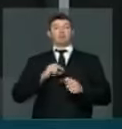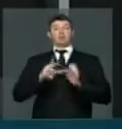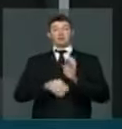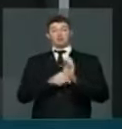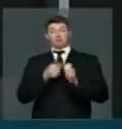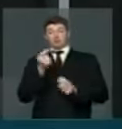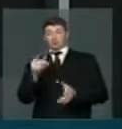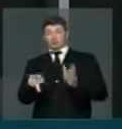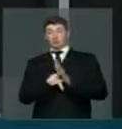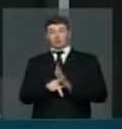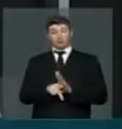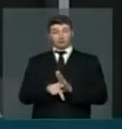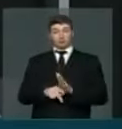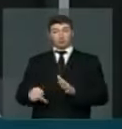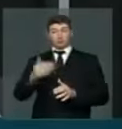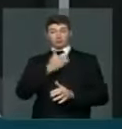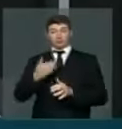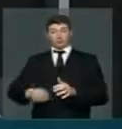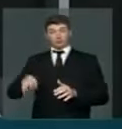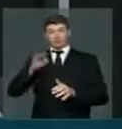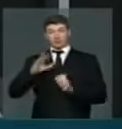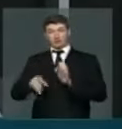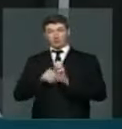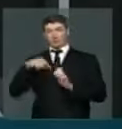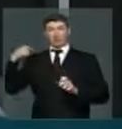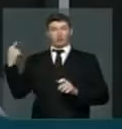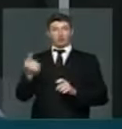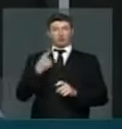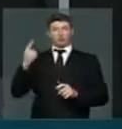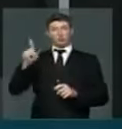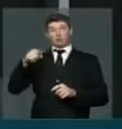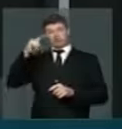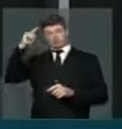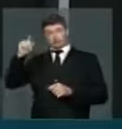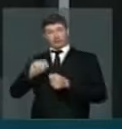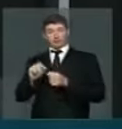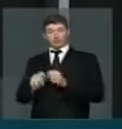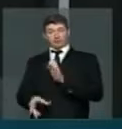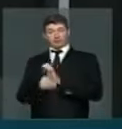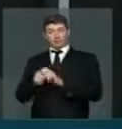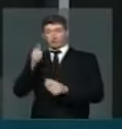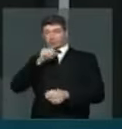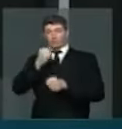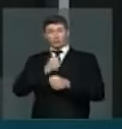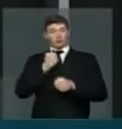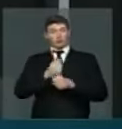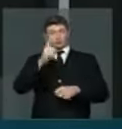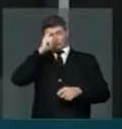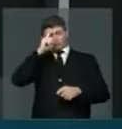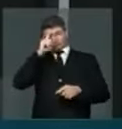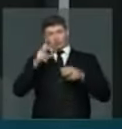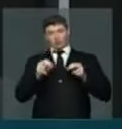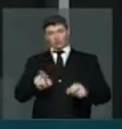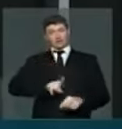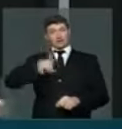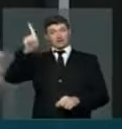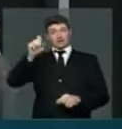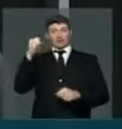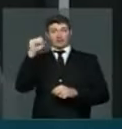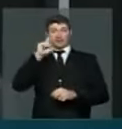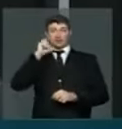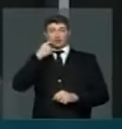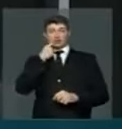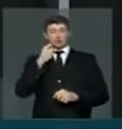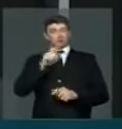dos recursos da União, emenda de bancada, de sua autoria, para a construção do Hospital do Câncer lá em Sergipe.